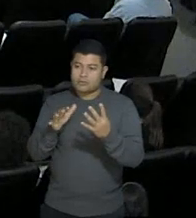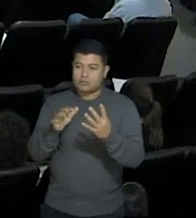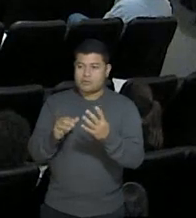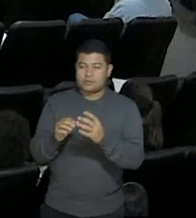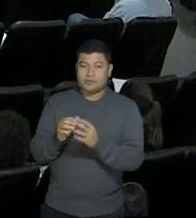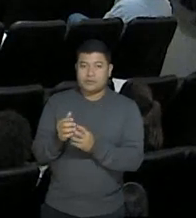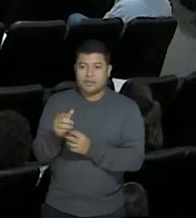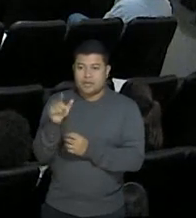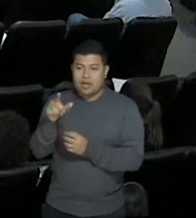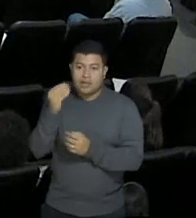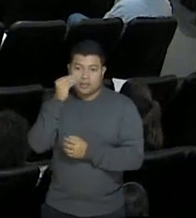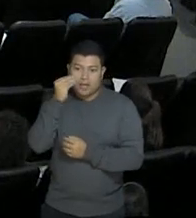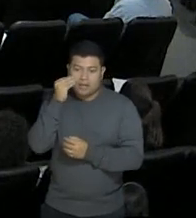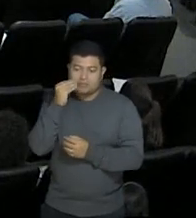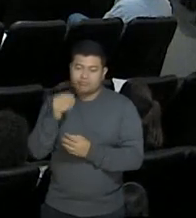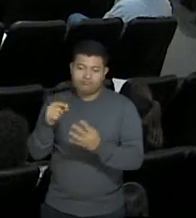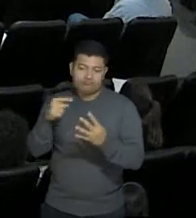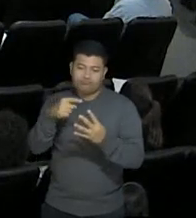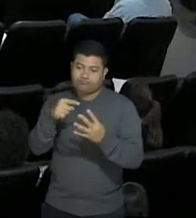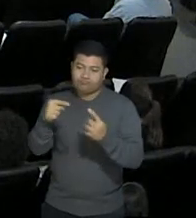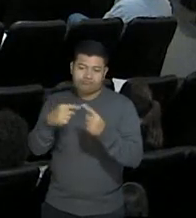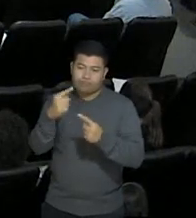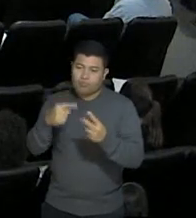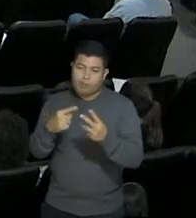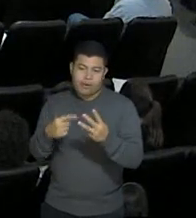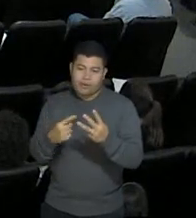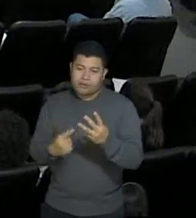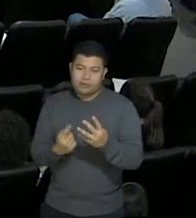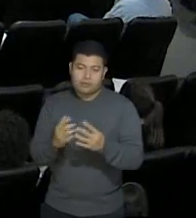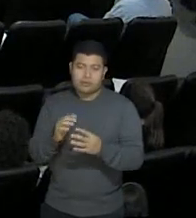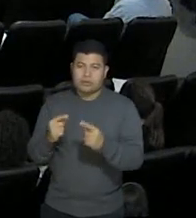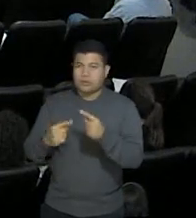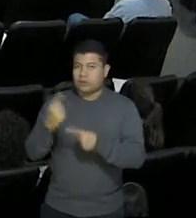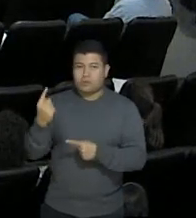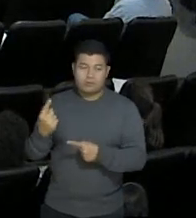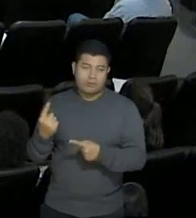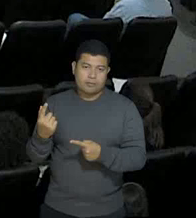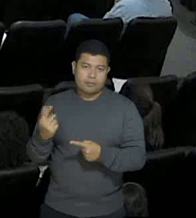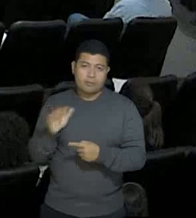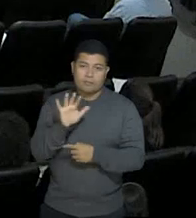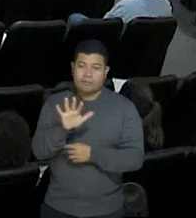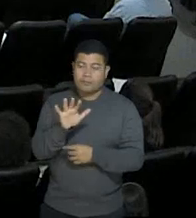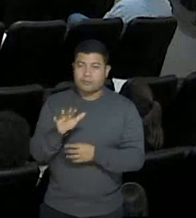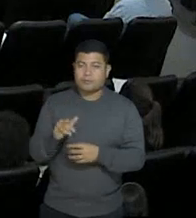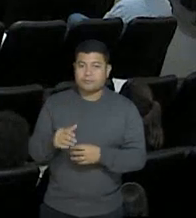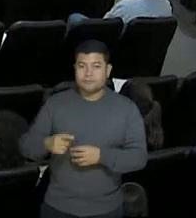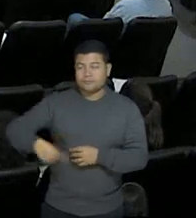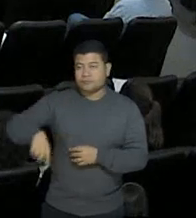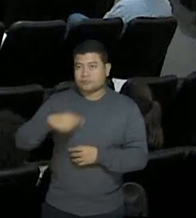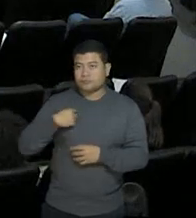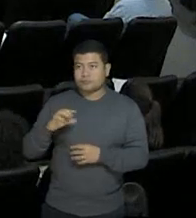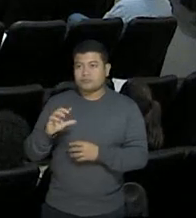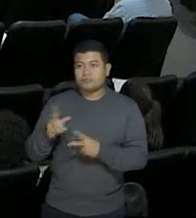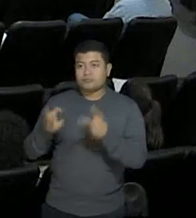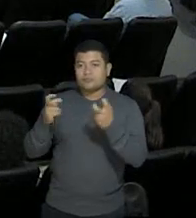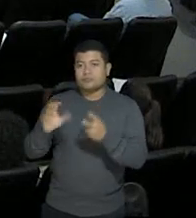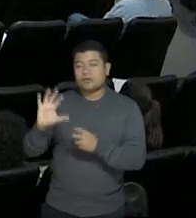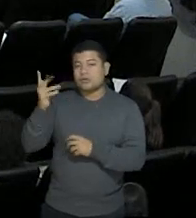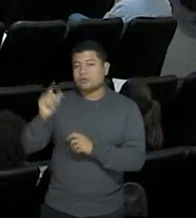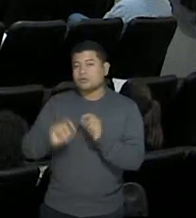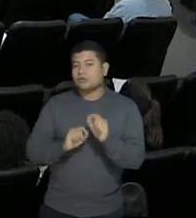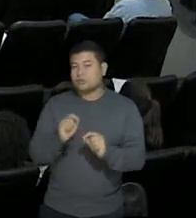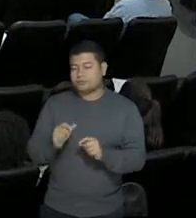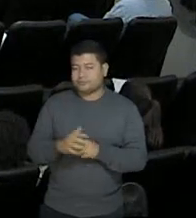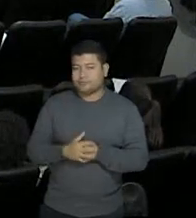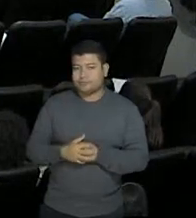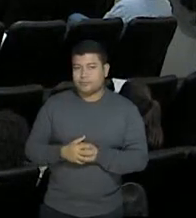maturidade. Mas isso já está no nosso circuito de avaliação. Agora, o que acontece muito é assim, está com 6 anos de